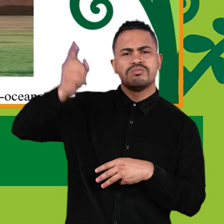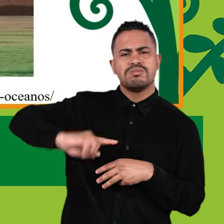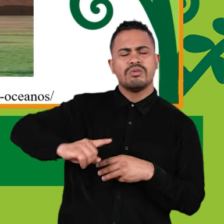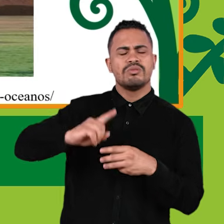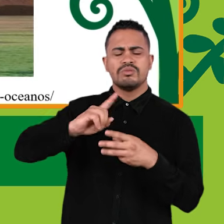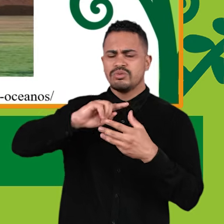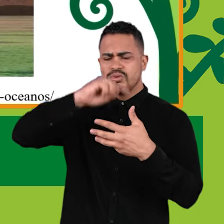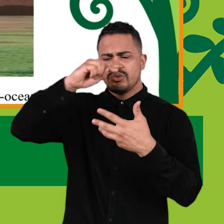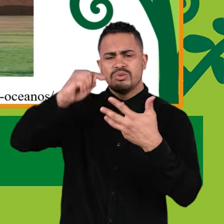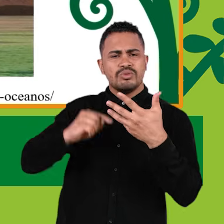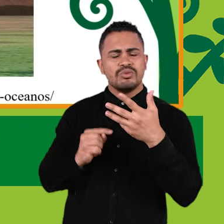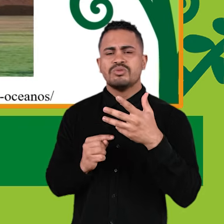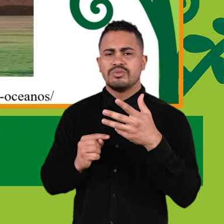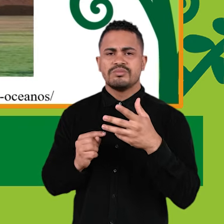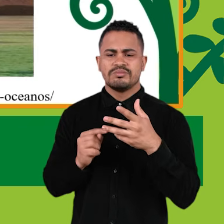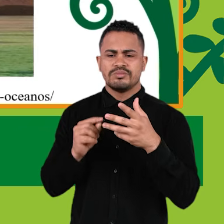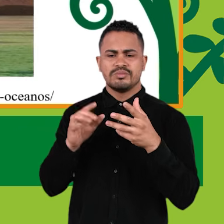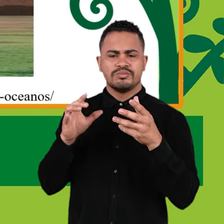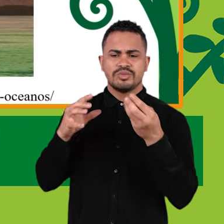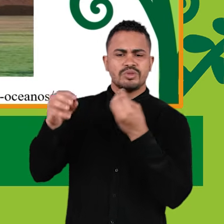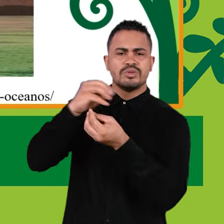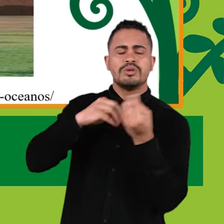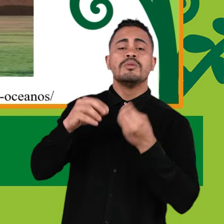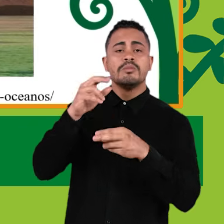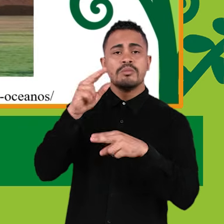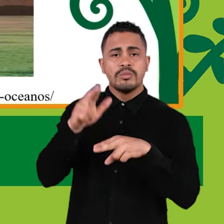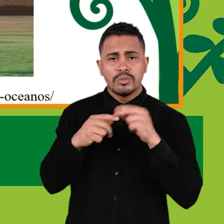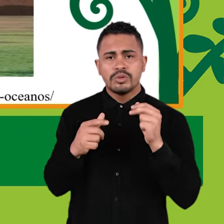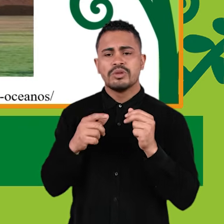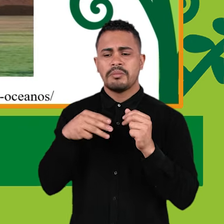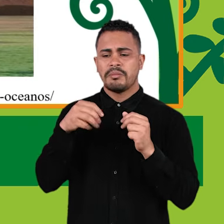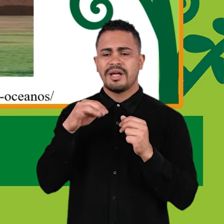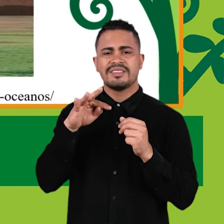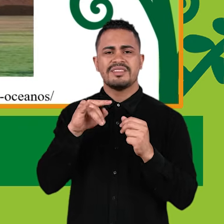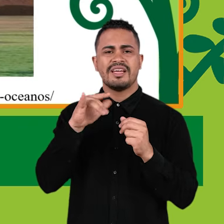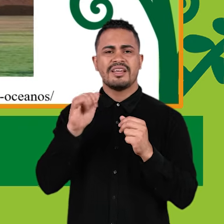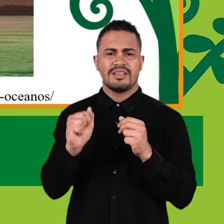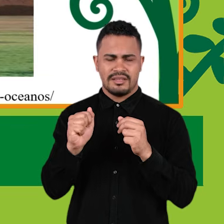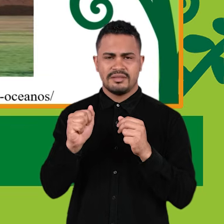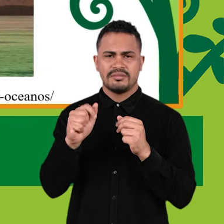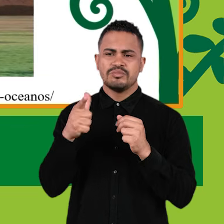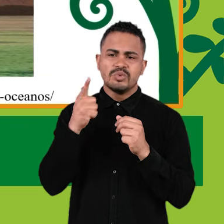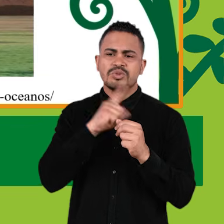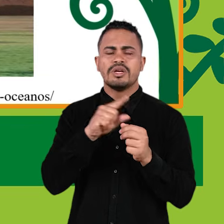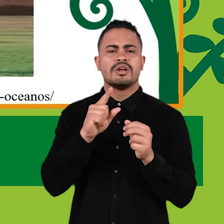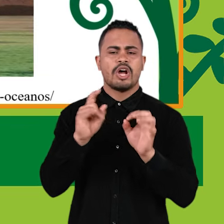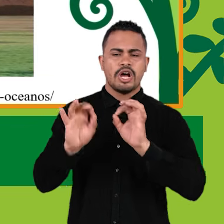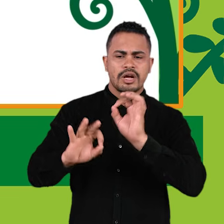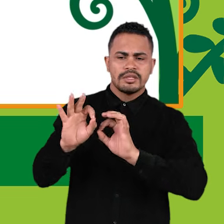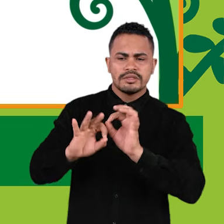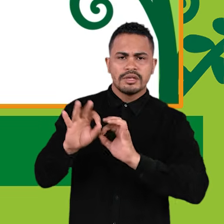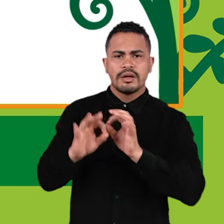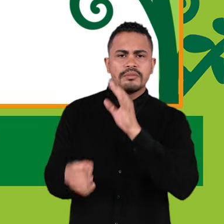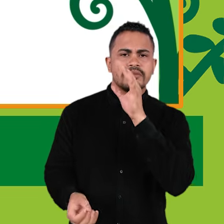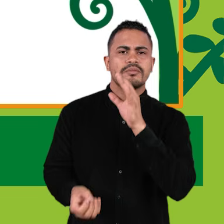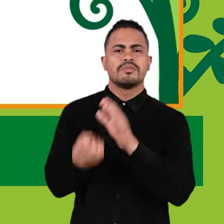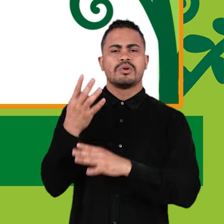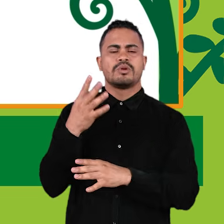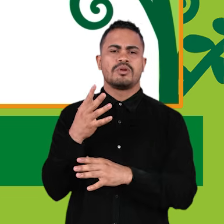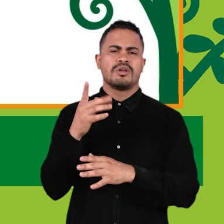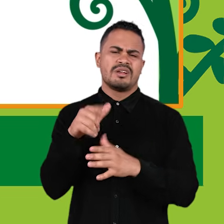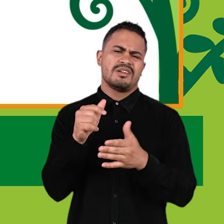esses fatores corroboraram para que a matéria inorgânica se organizasse para formar, né,